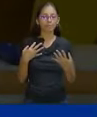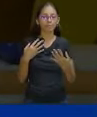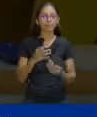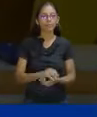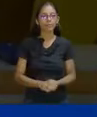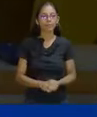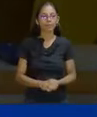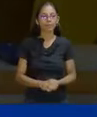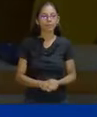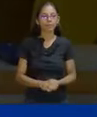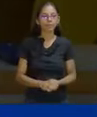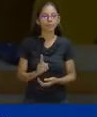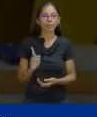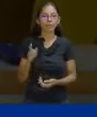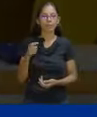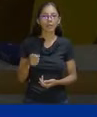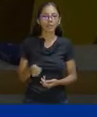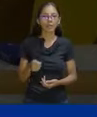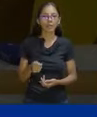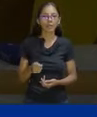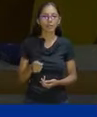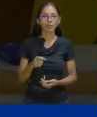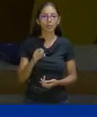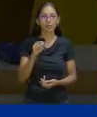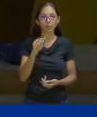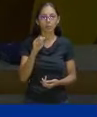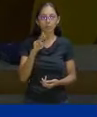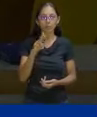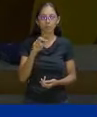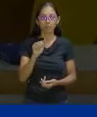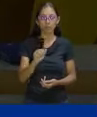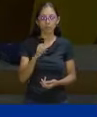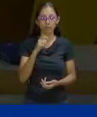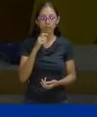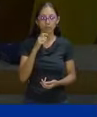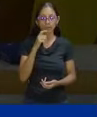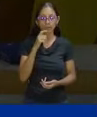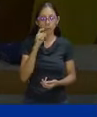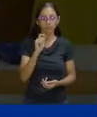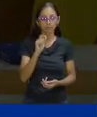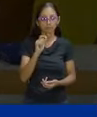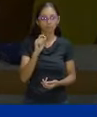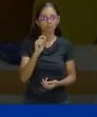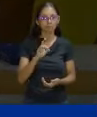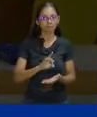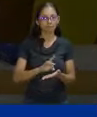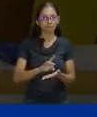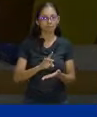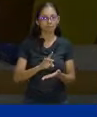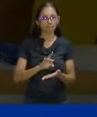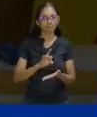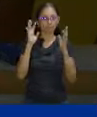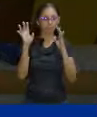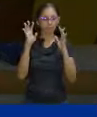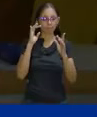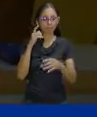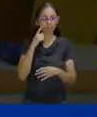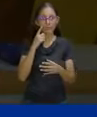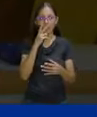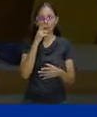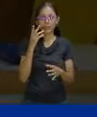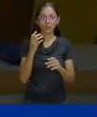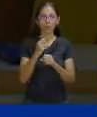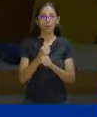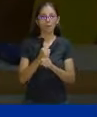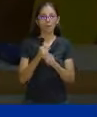dos 364 mil santinhos, realmente isso, olha, dá essa impressão de que foi muito,